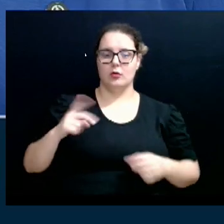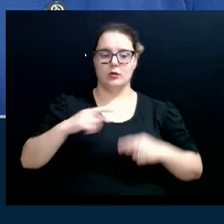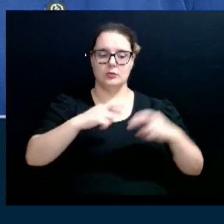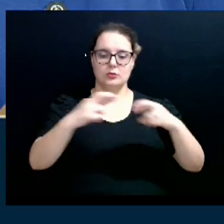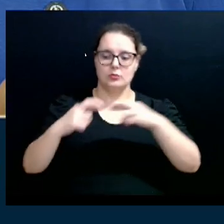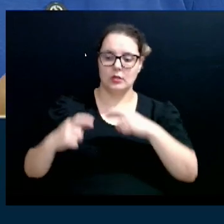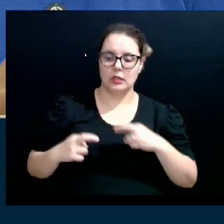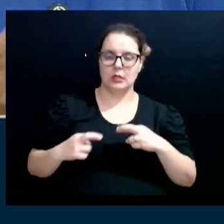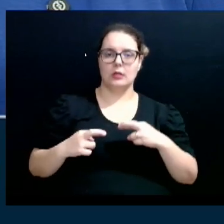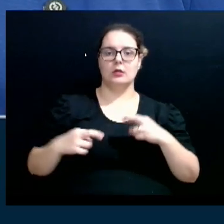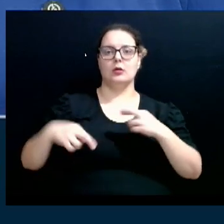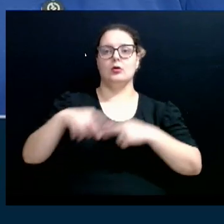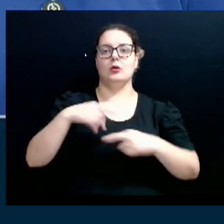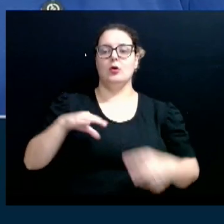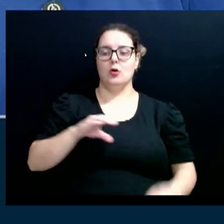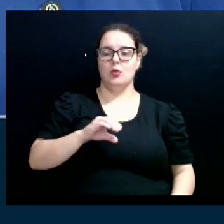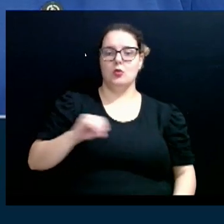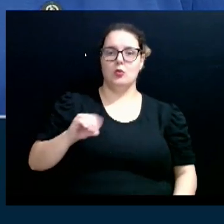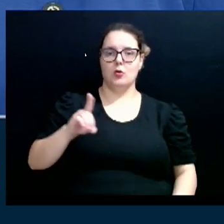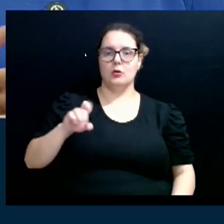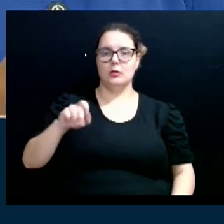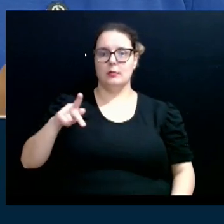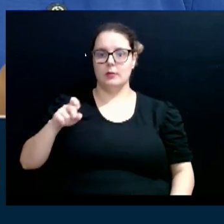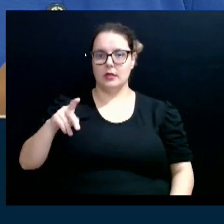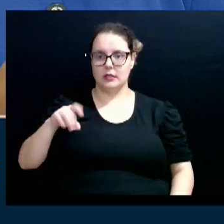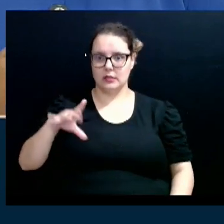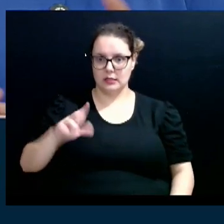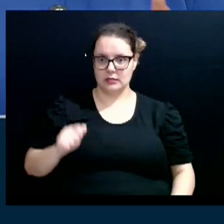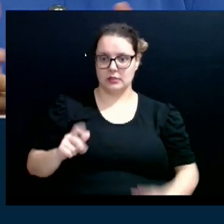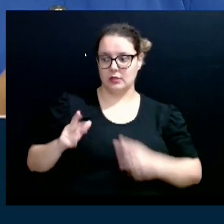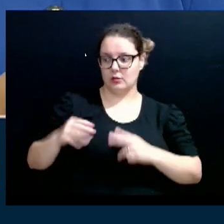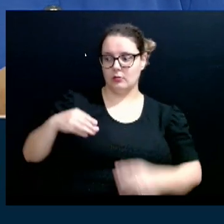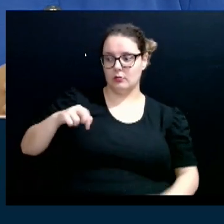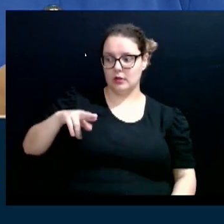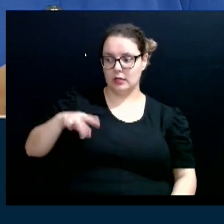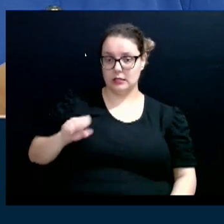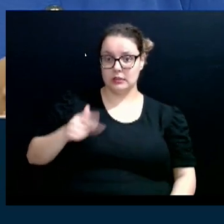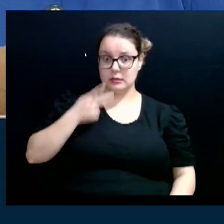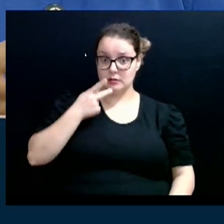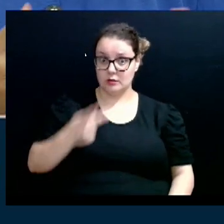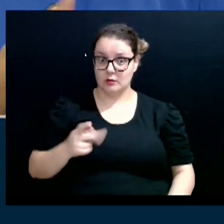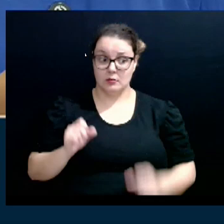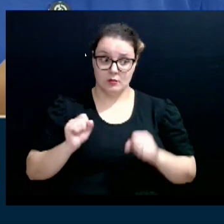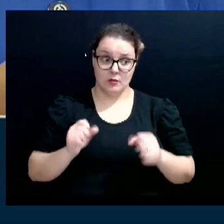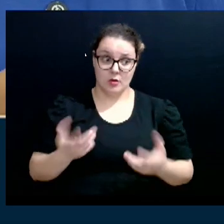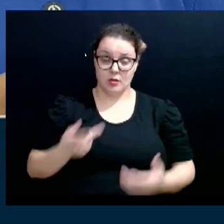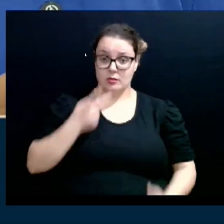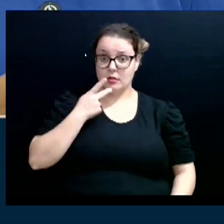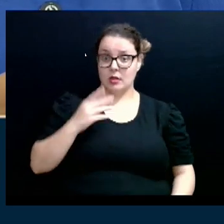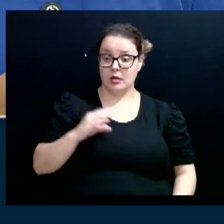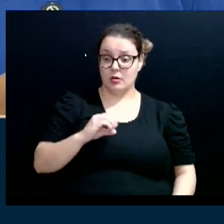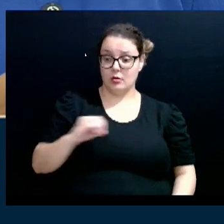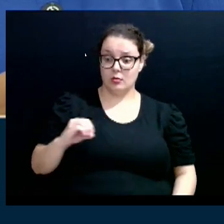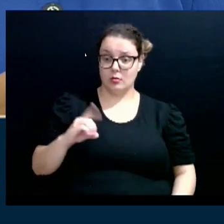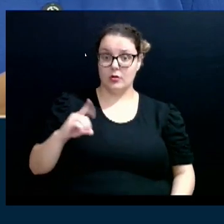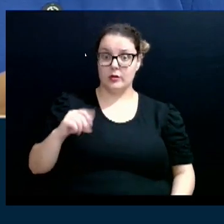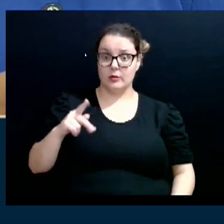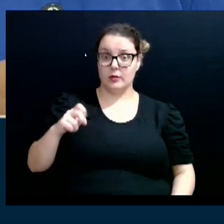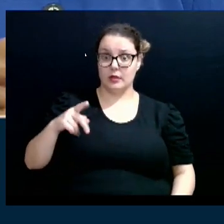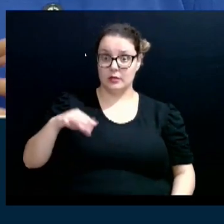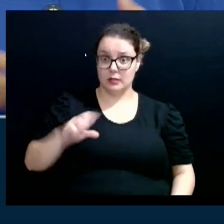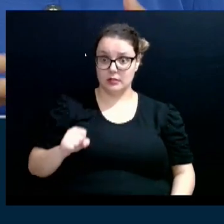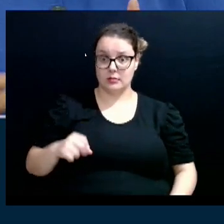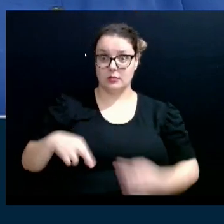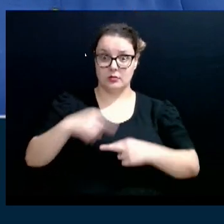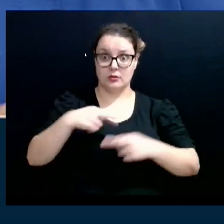a codependência? E como a Marisa pontuou, a gente pode colocar a codependência também em relação às famílias